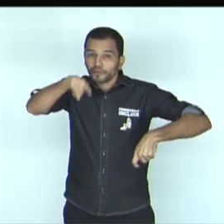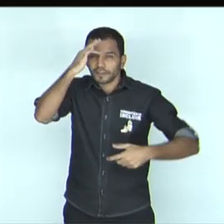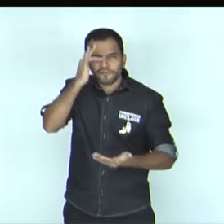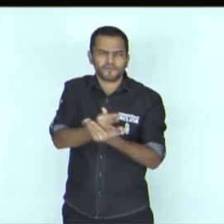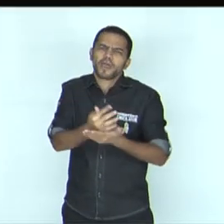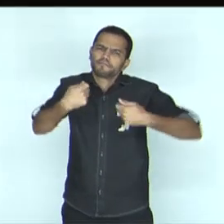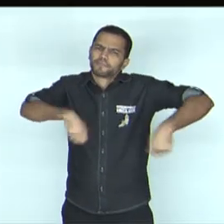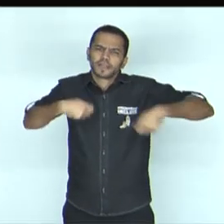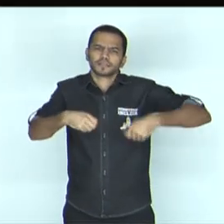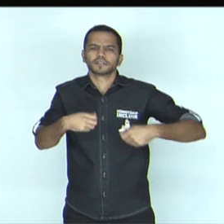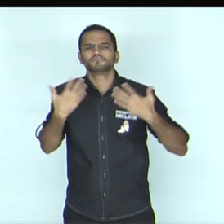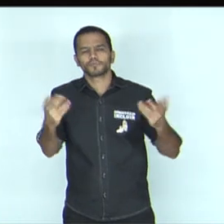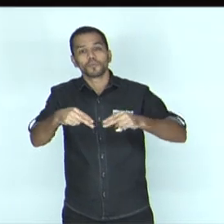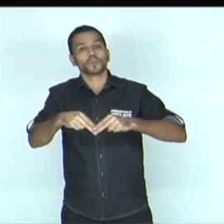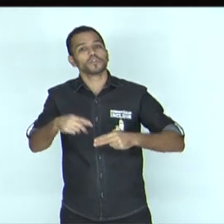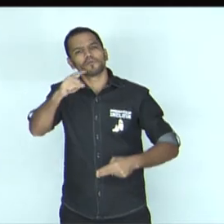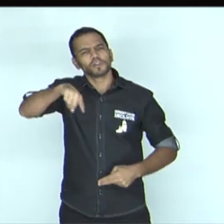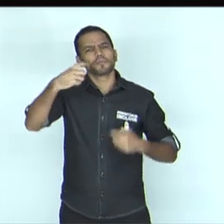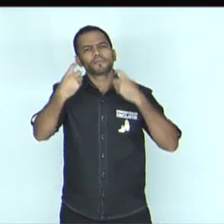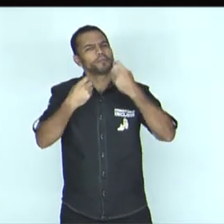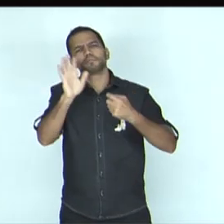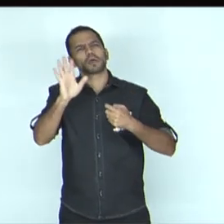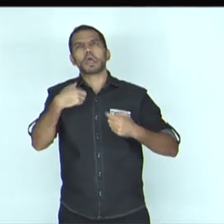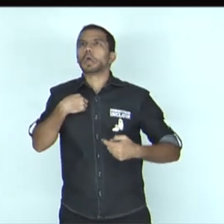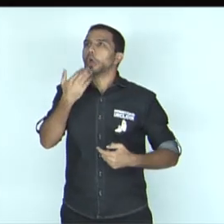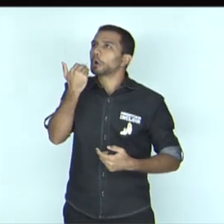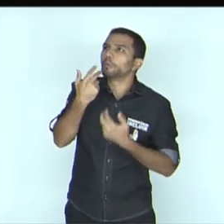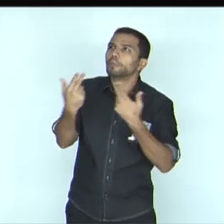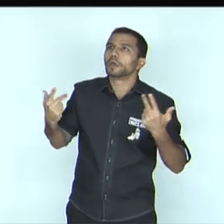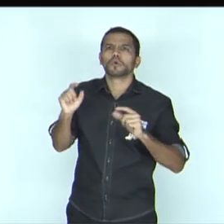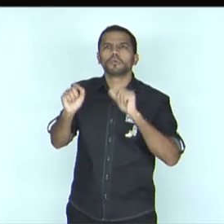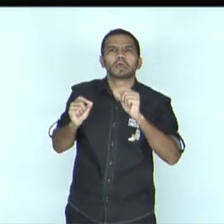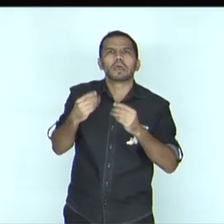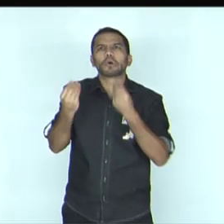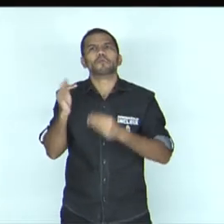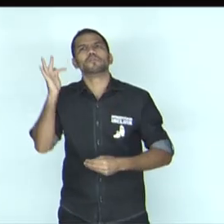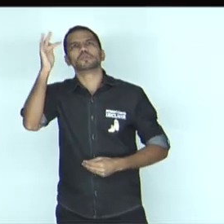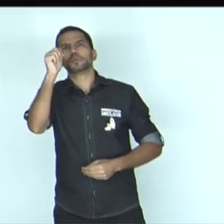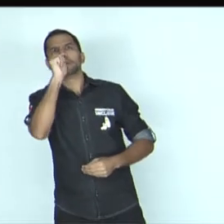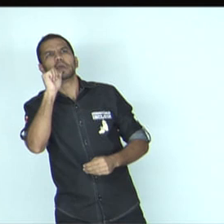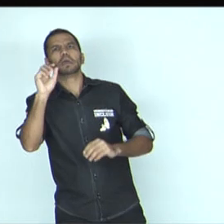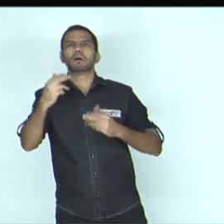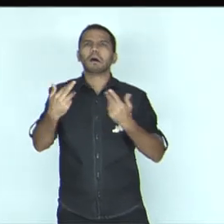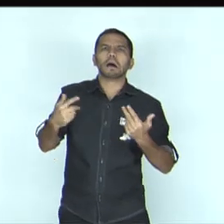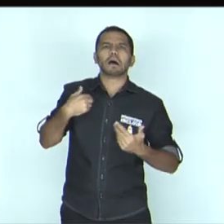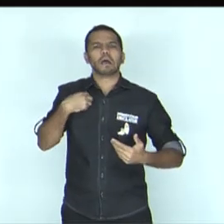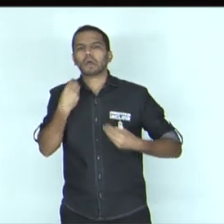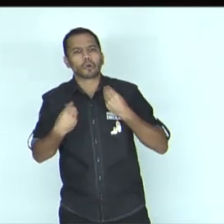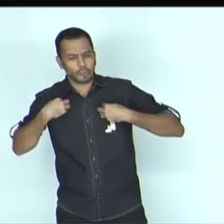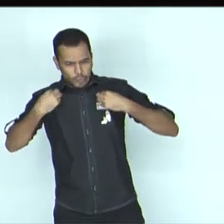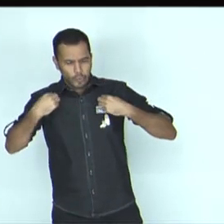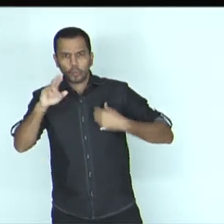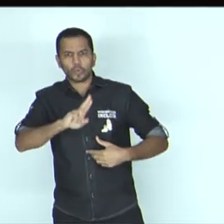se preocupem, dizendo que vamos comer, ou que vamos beber, ou que vamos